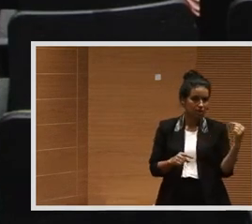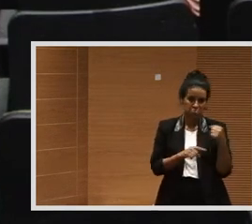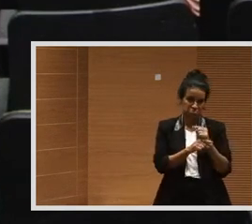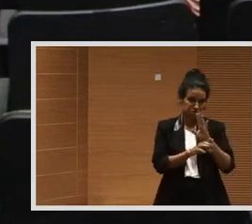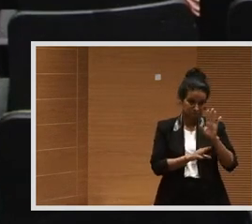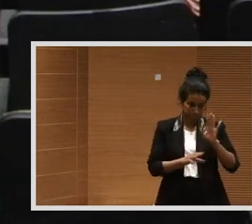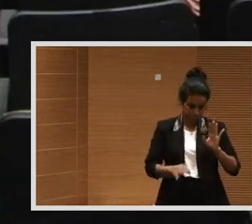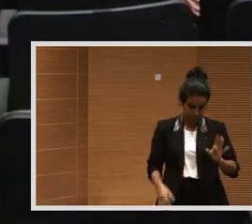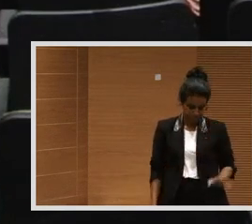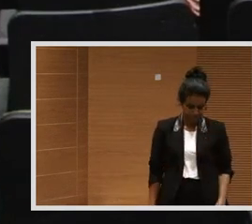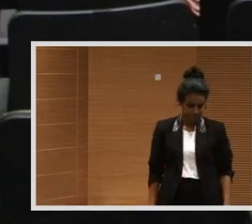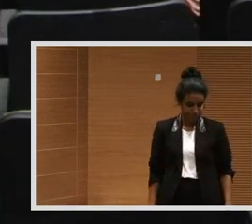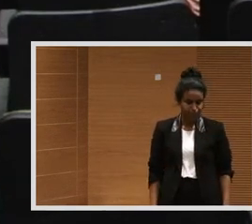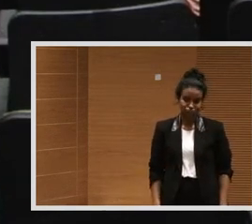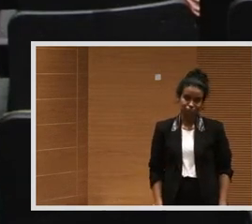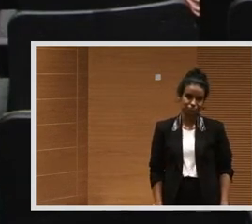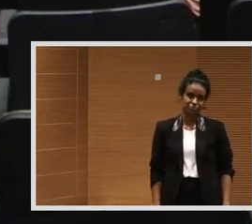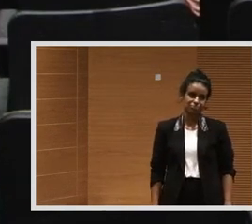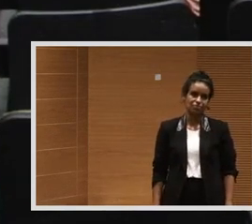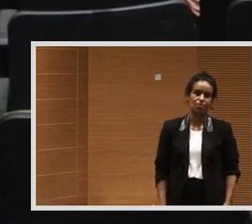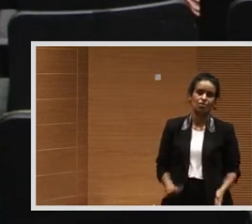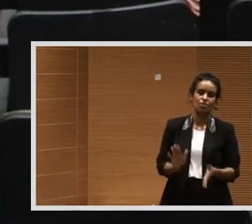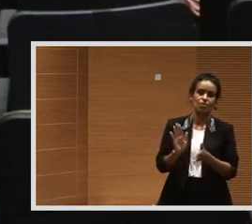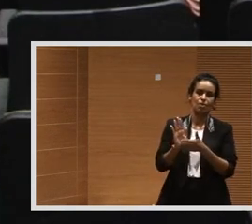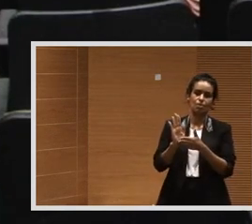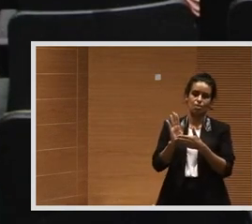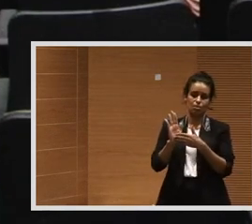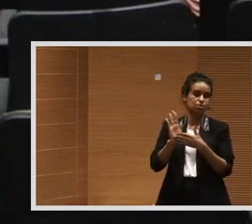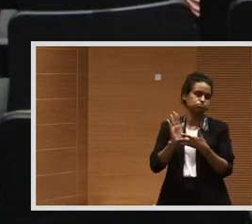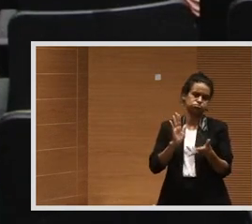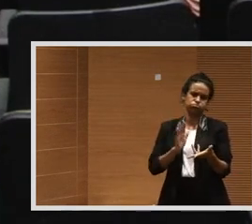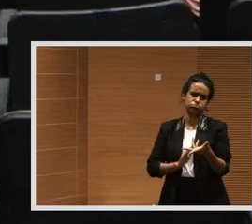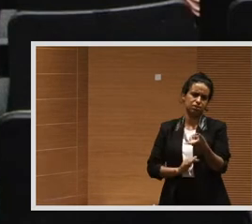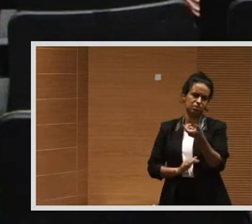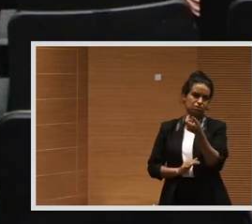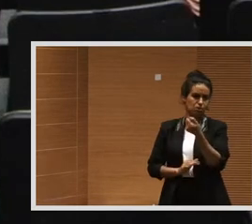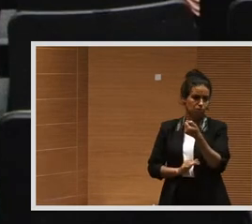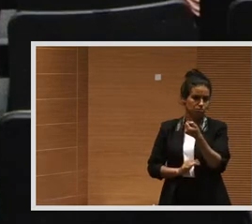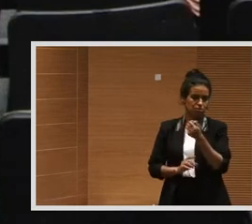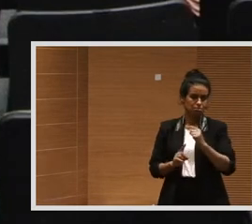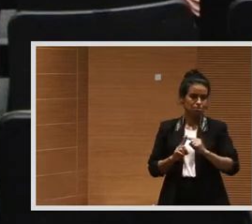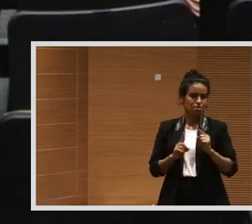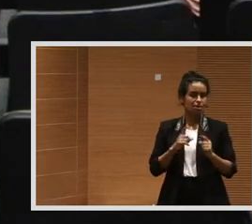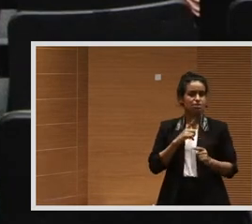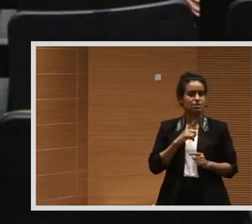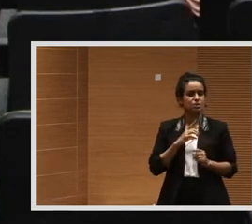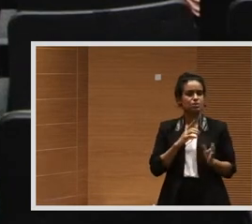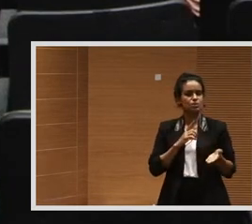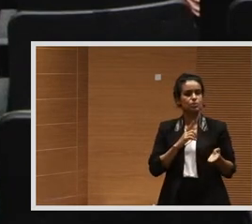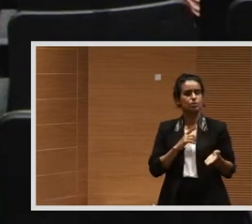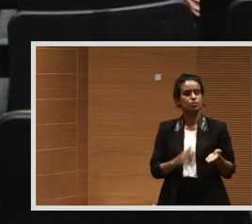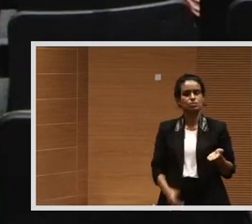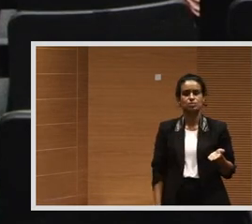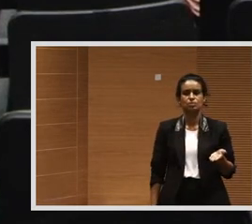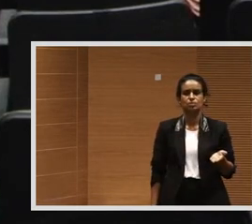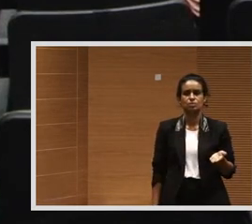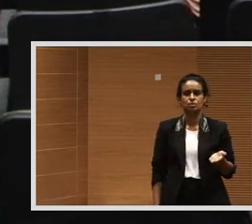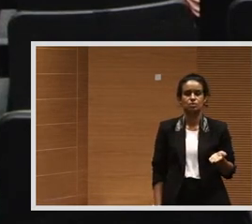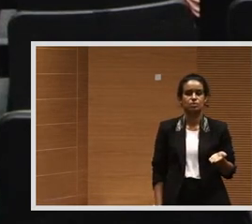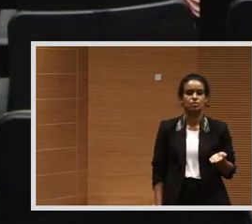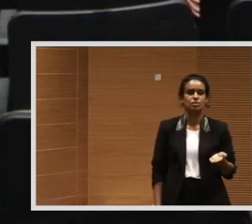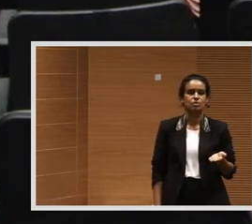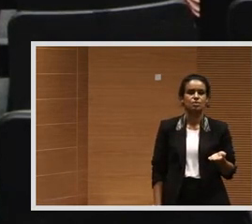É, acho as abordagens excelentes, mas existe uma questão hoje que talvez seja